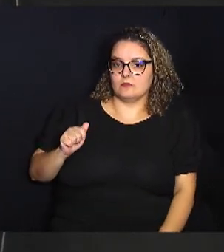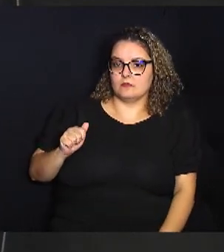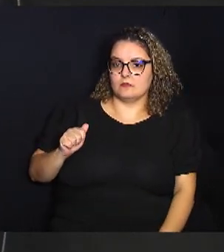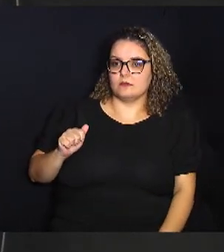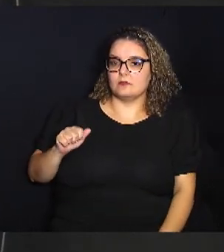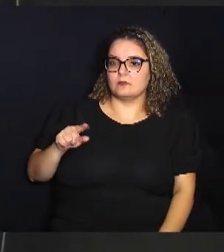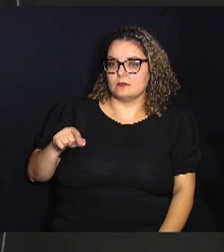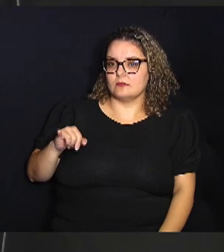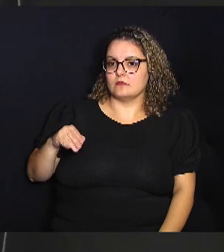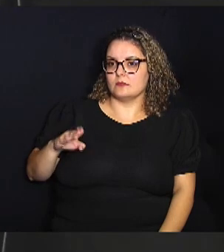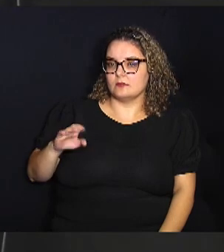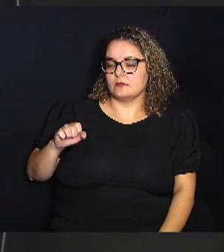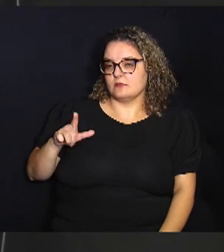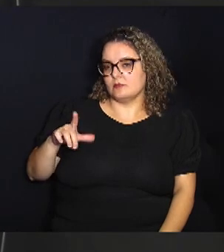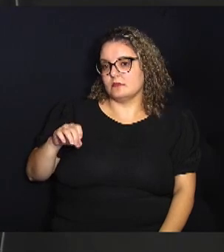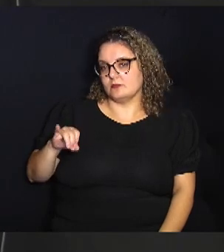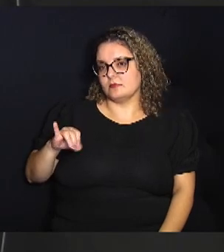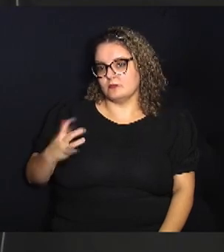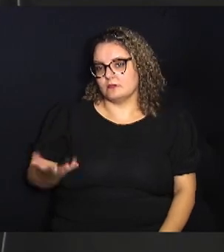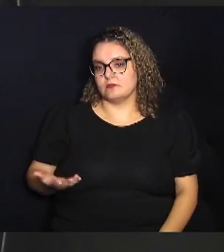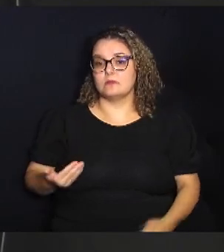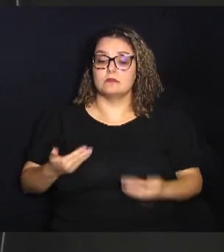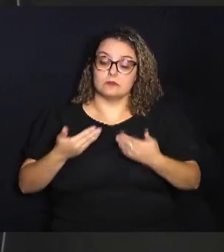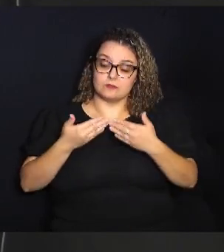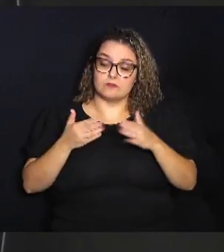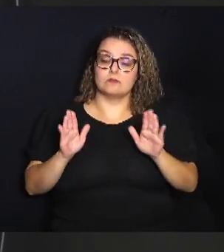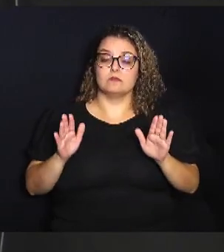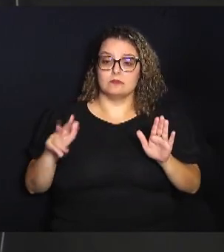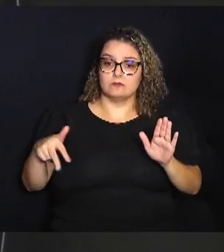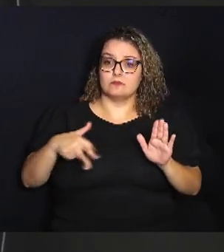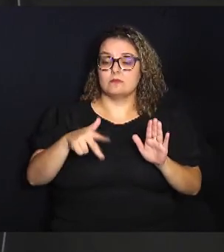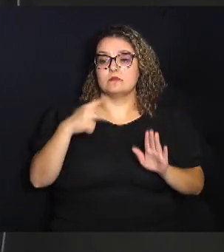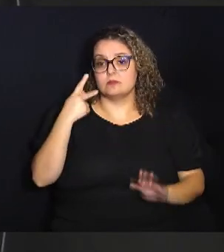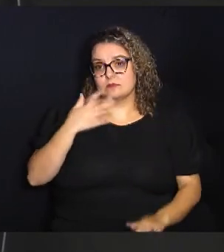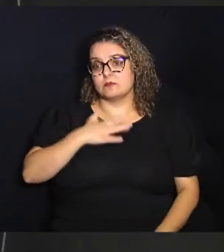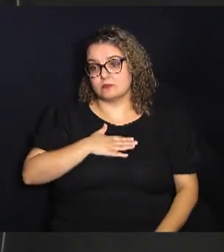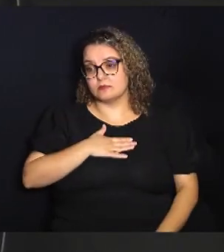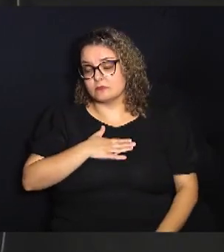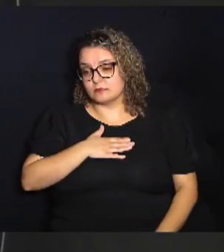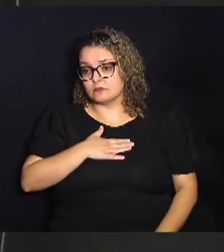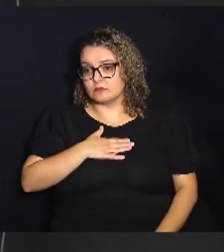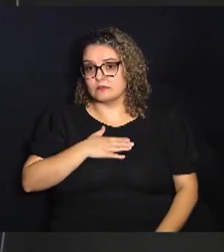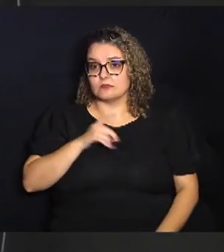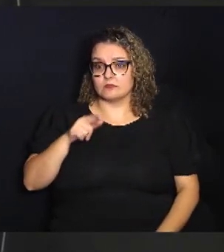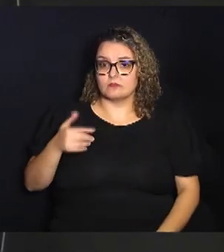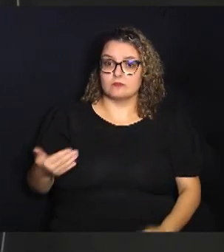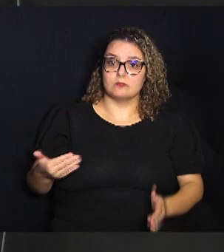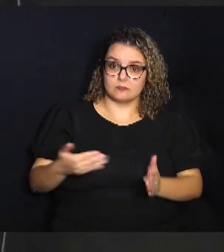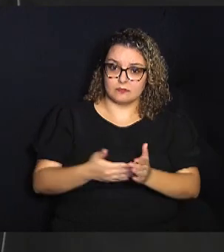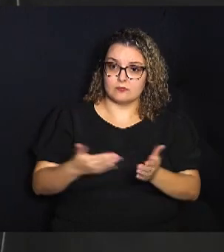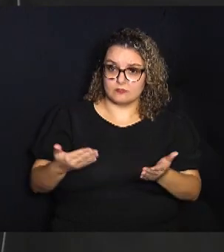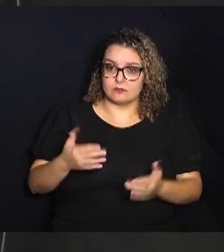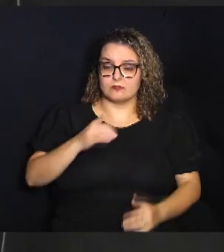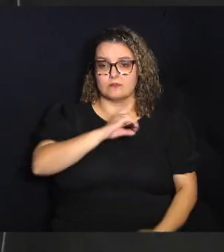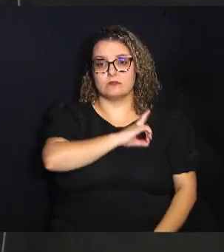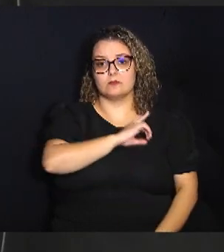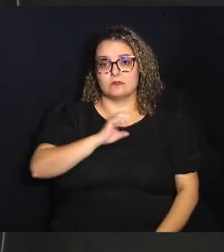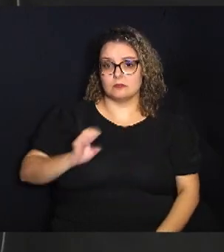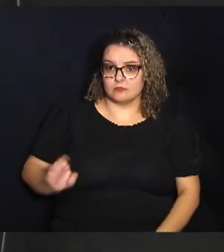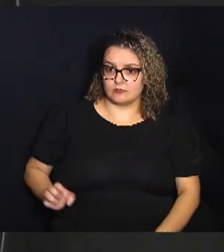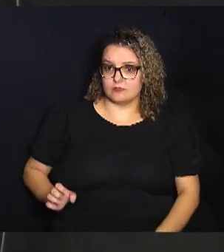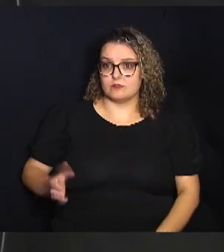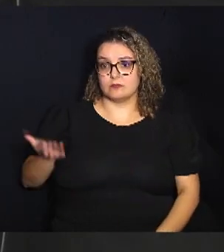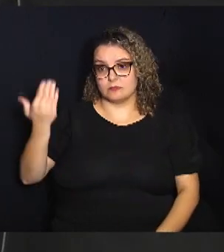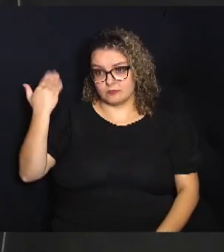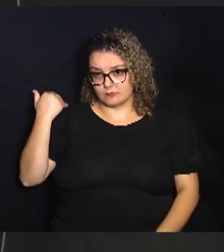de gratidão muito grande, foi quem abriu as portas políticas para mim, que hoje é até então deputado estadual. Na